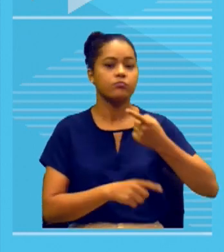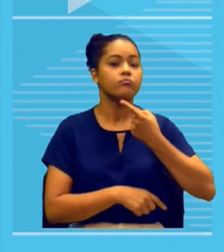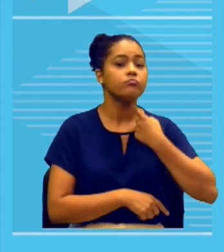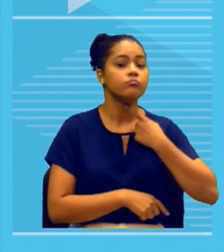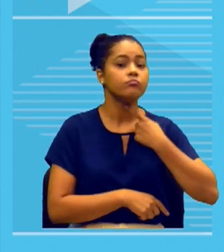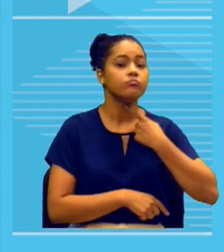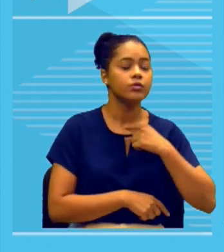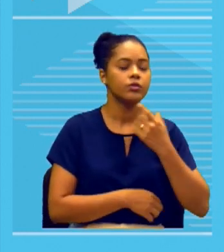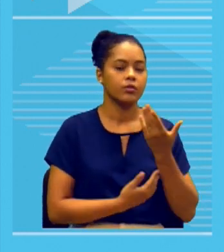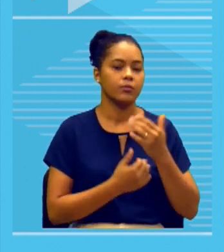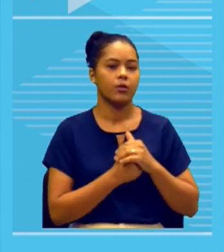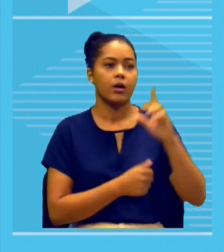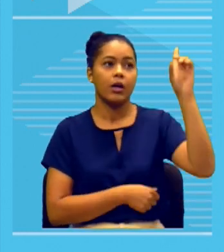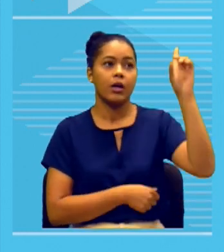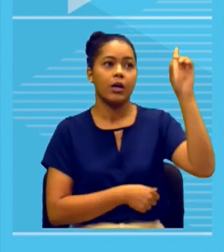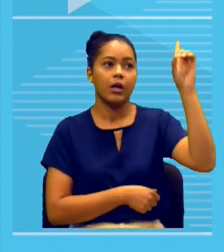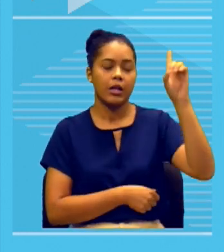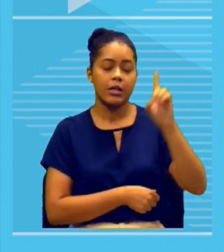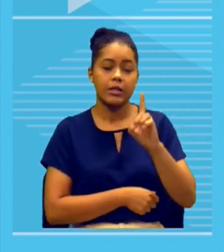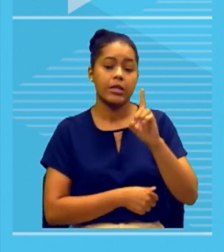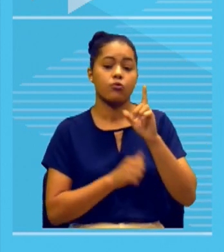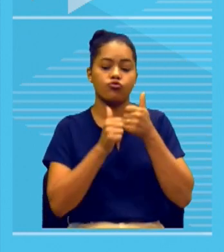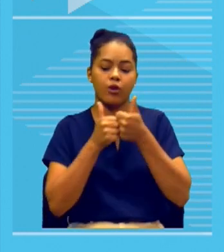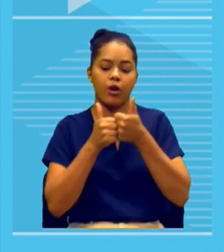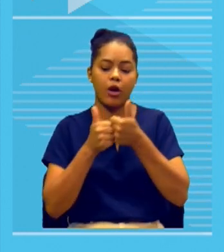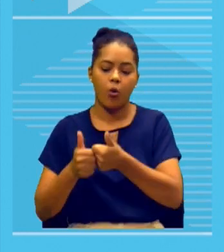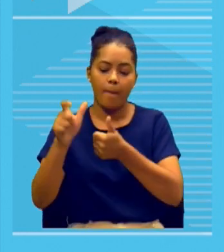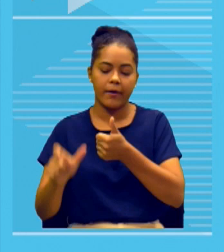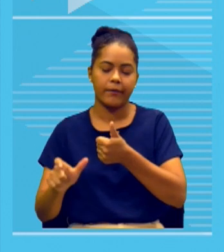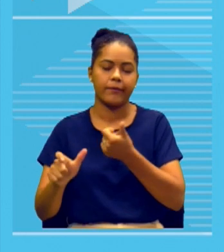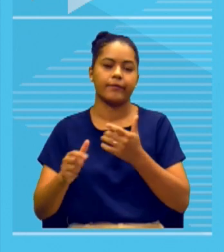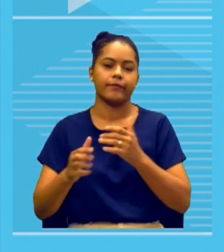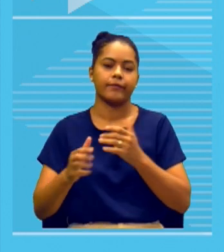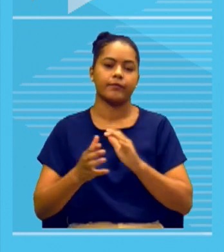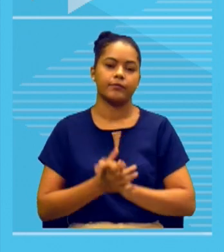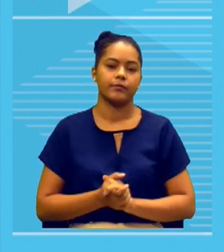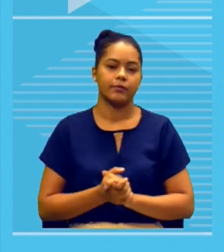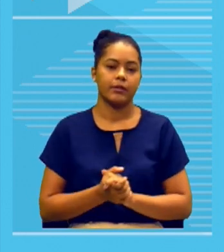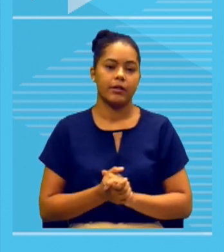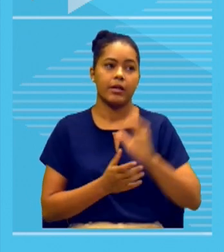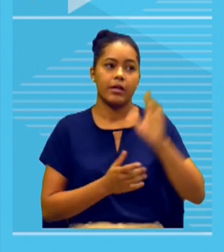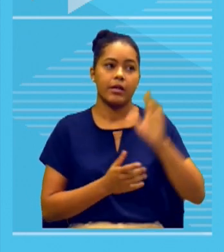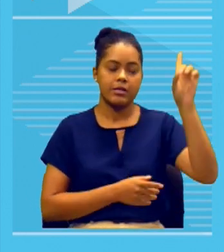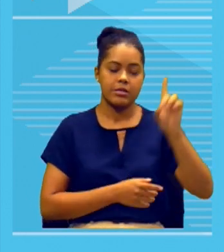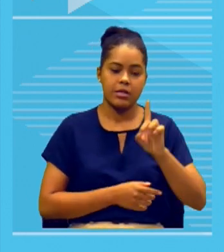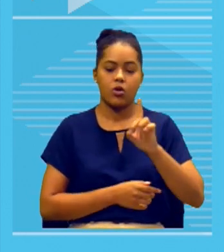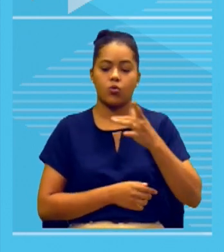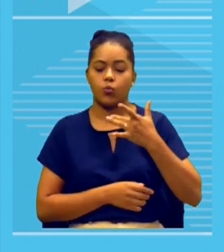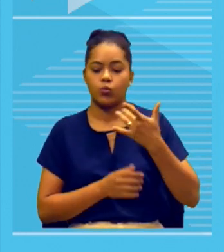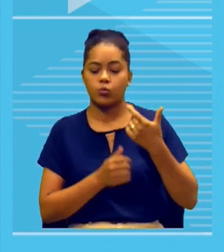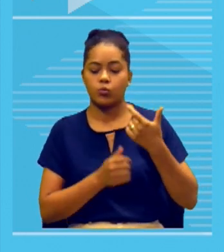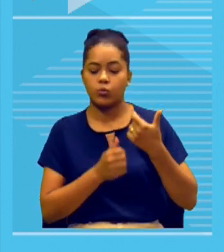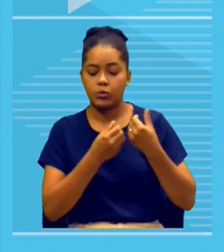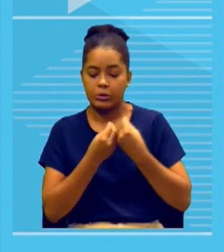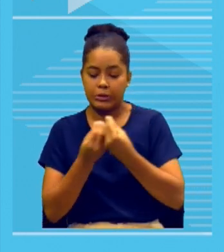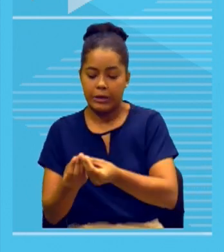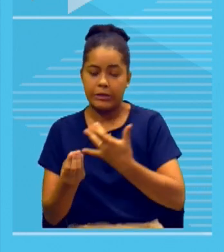Deus te dê juízo Deus te dê saúde certo